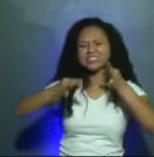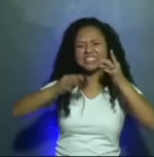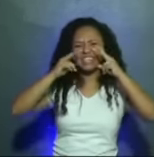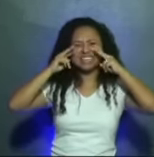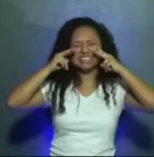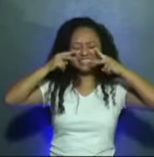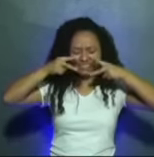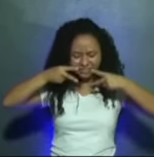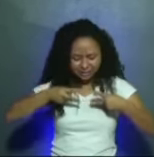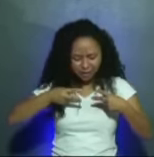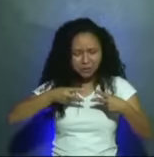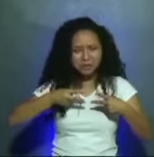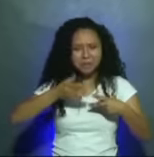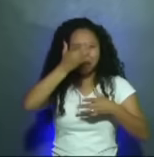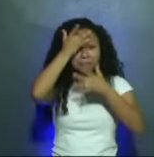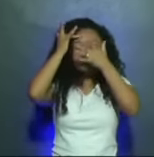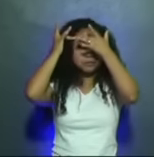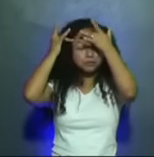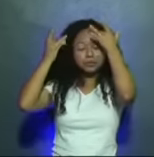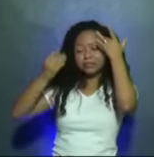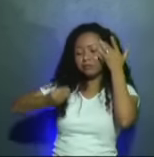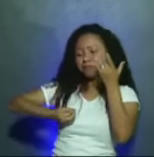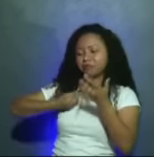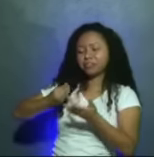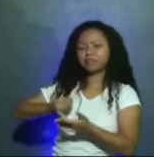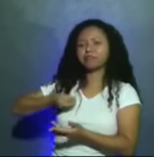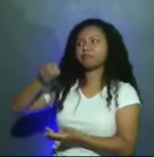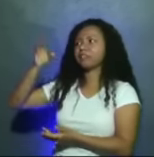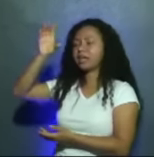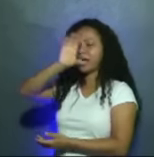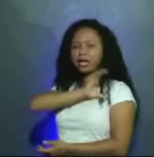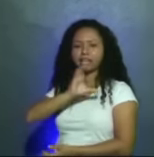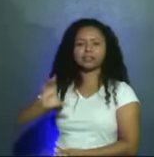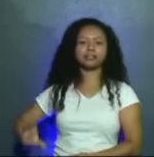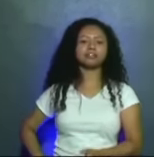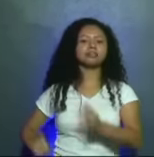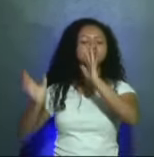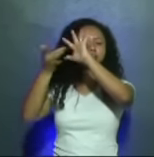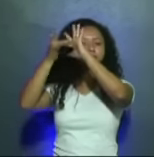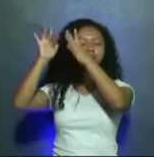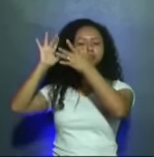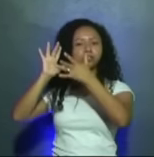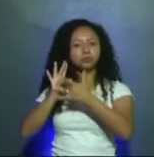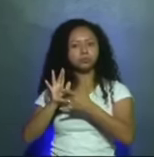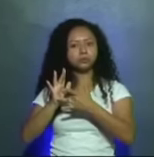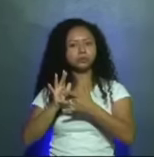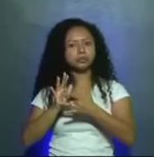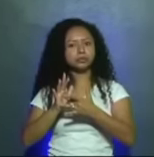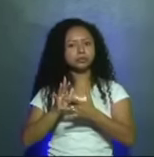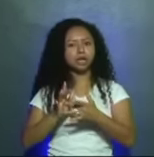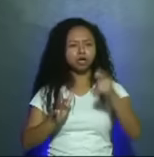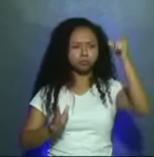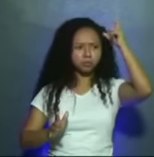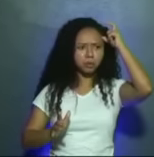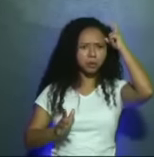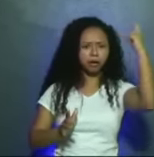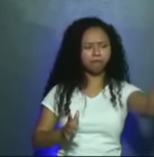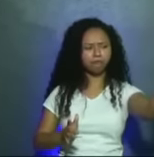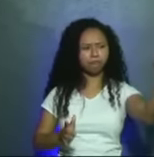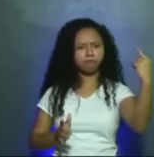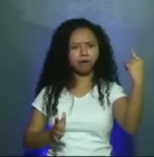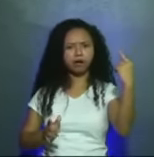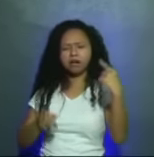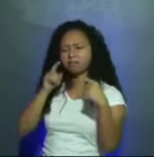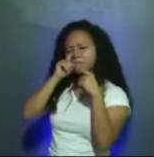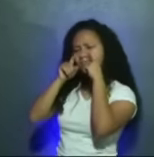Não aceita a condenação do diabo. Ele vem com as mentiras dele, não aceita. Saiba, qualquer condenação